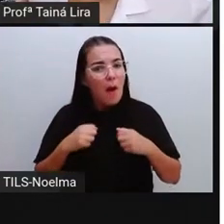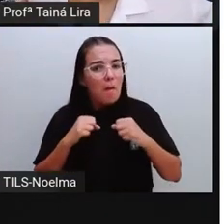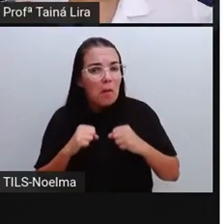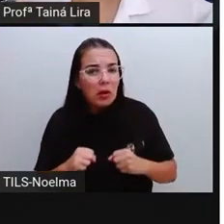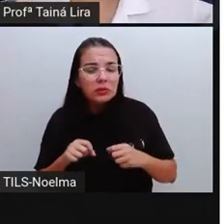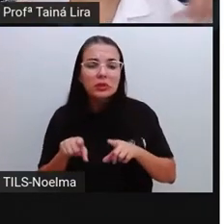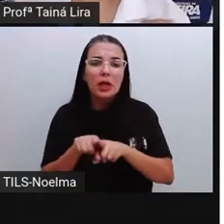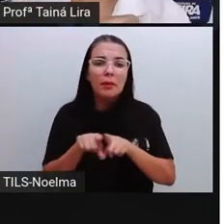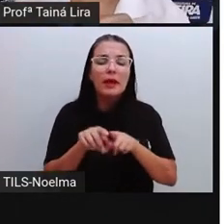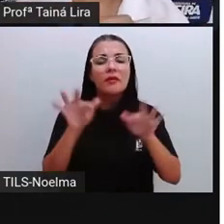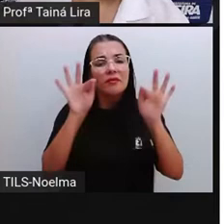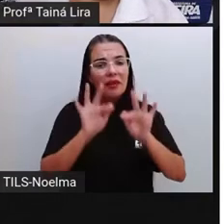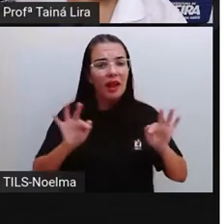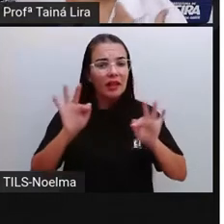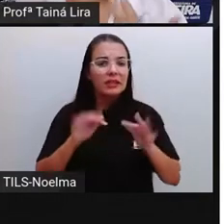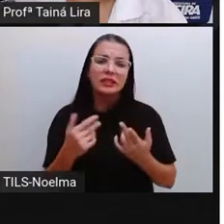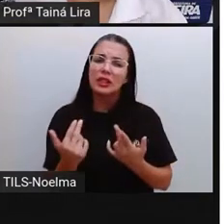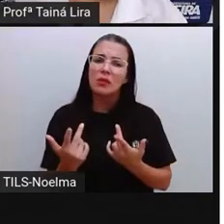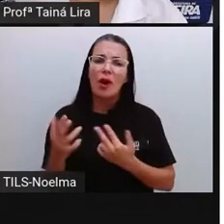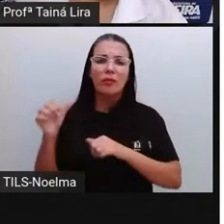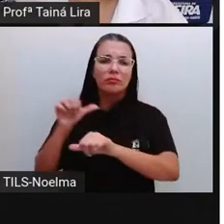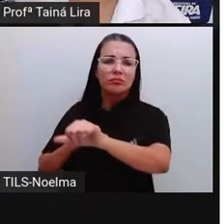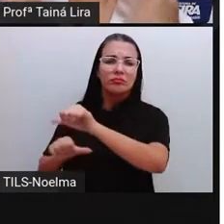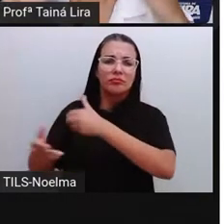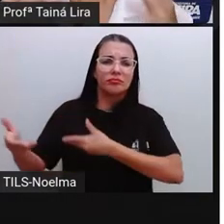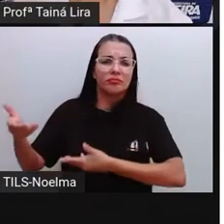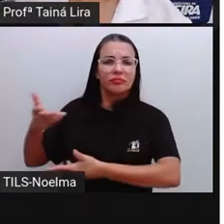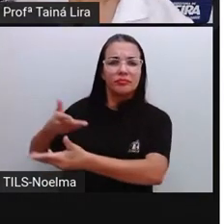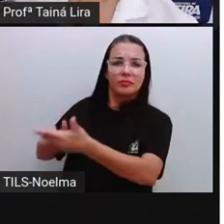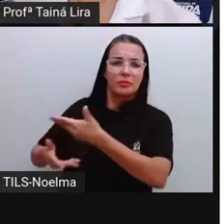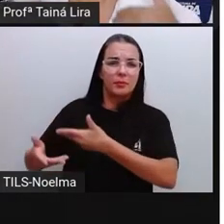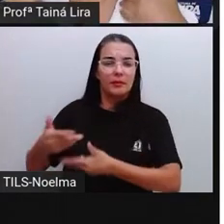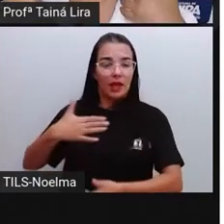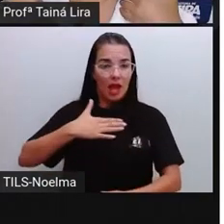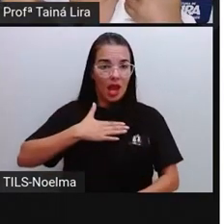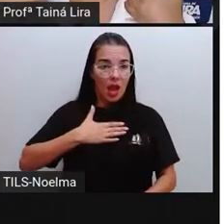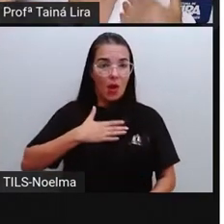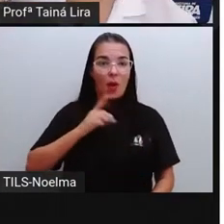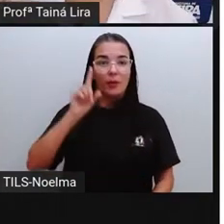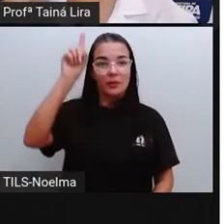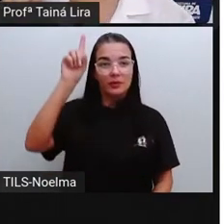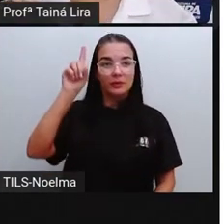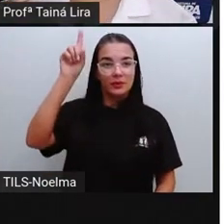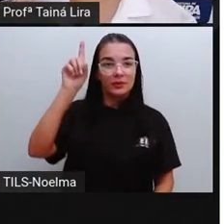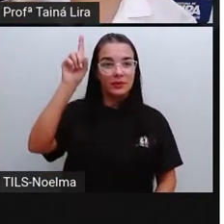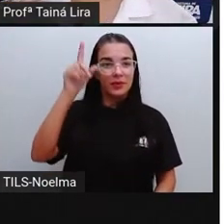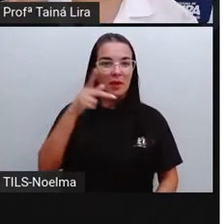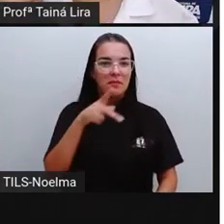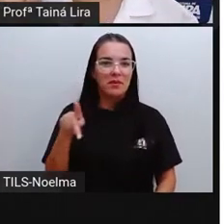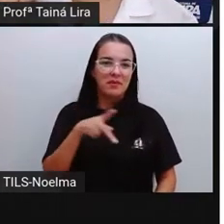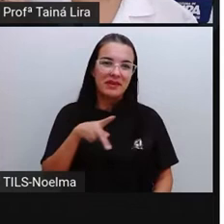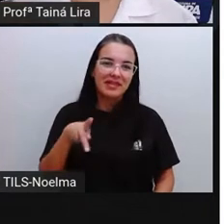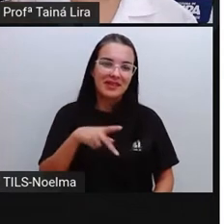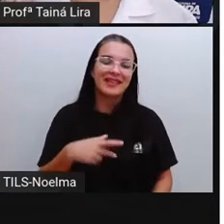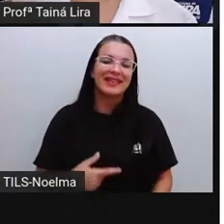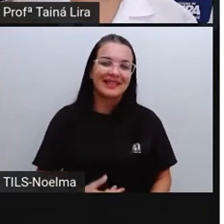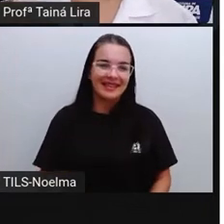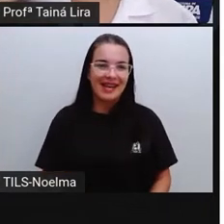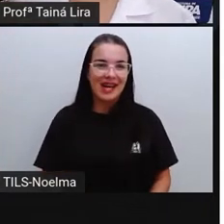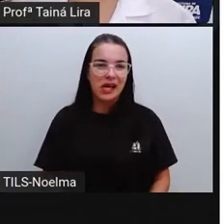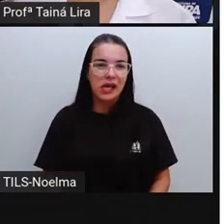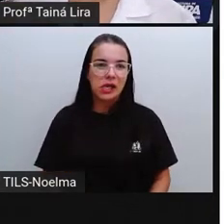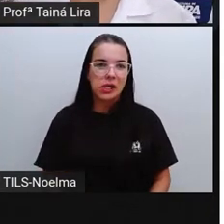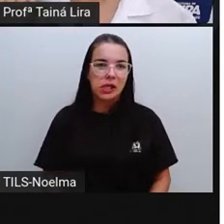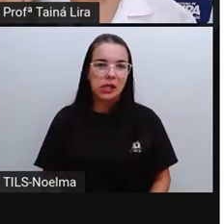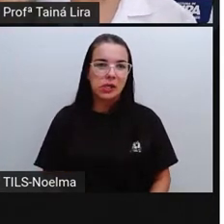que Noelma está chateada, eu também posso ficar chateada. Então, quando a gente fala, né? É um